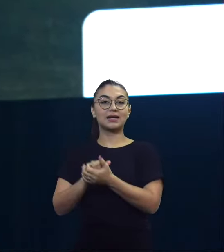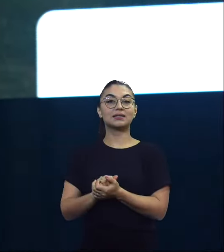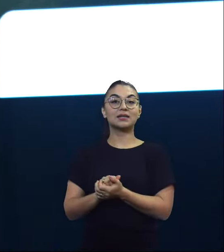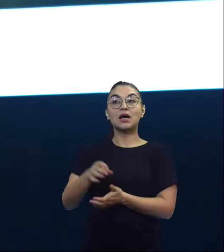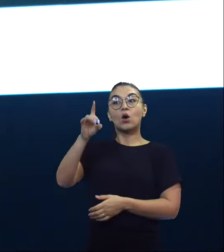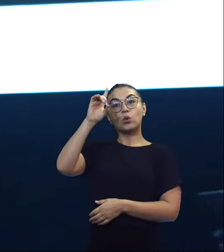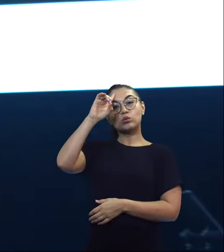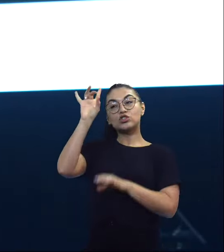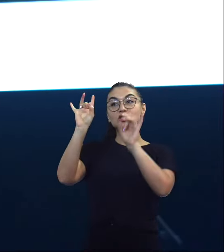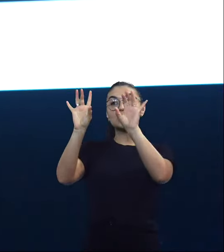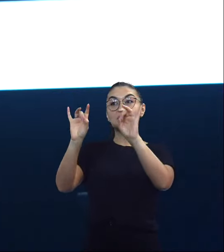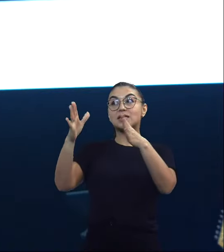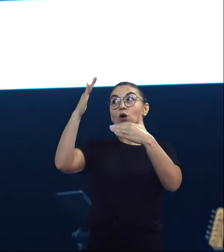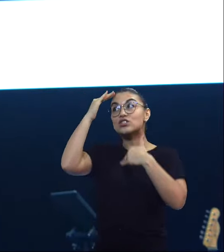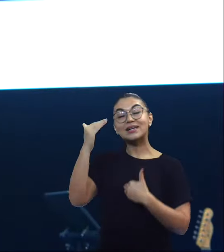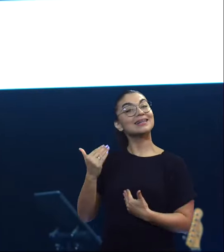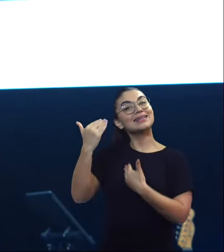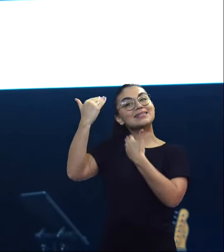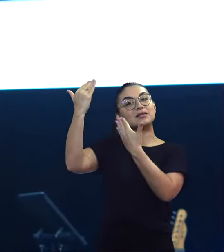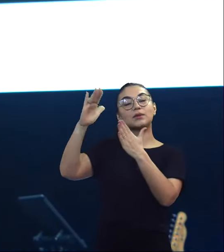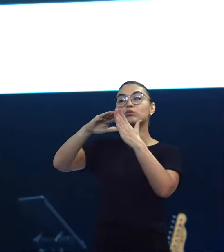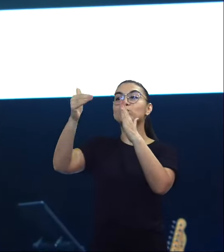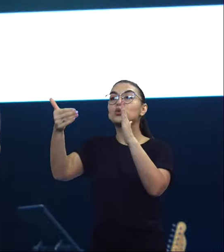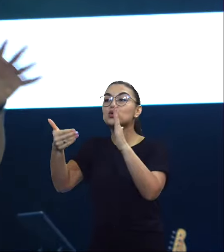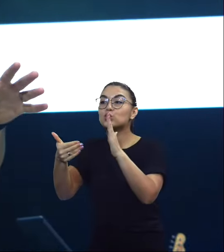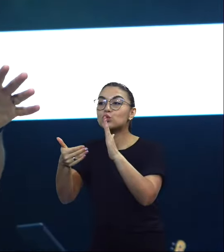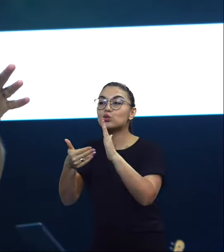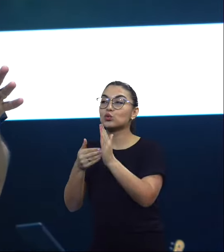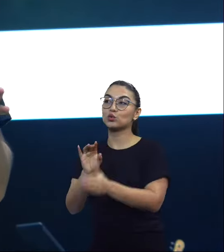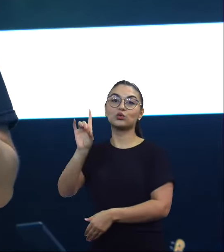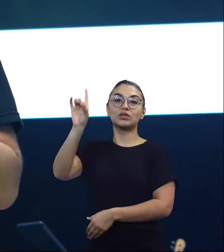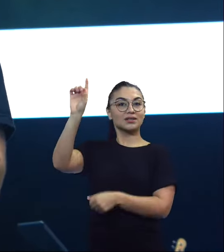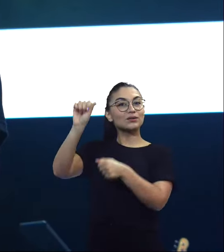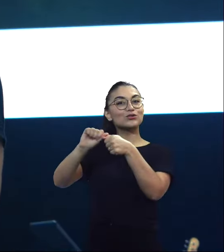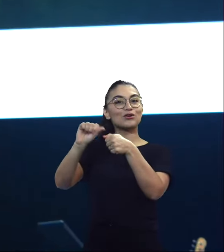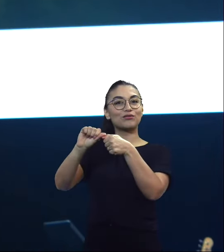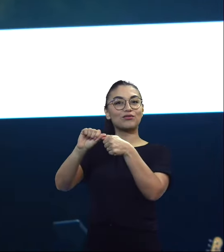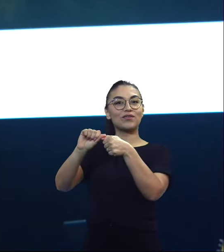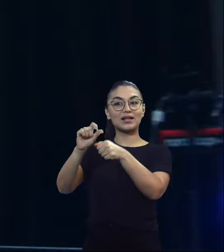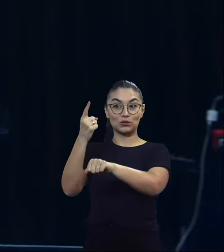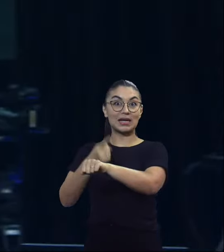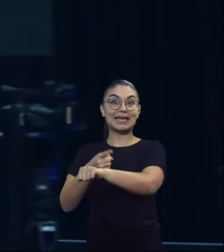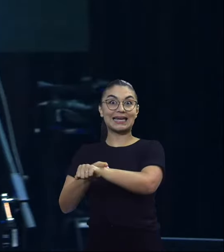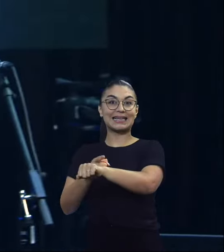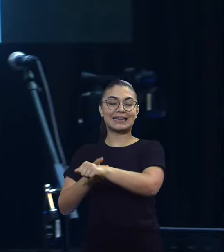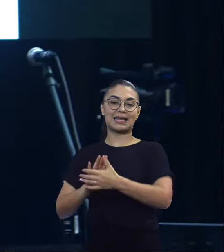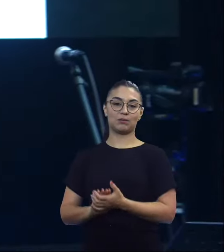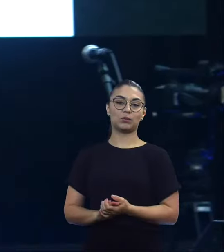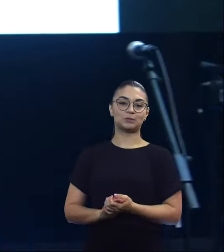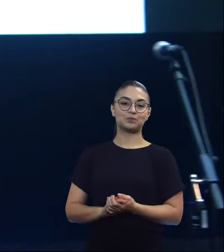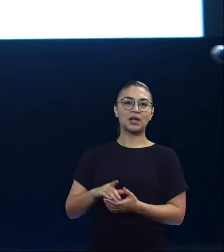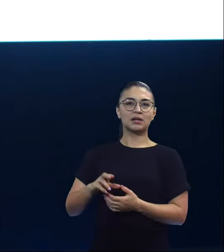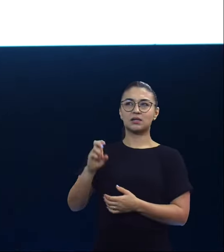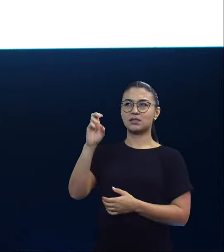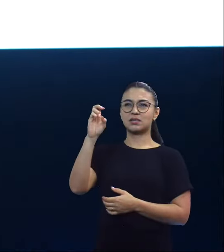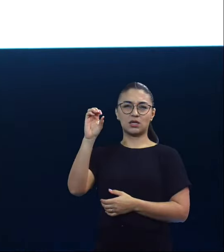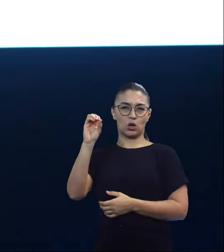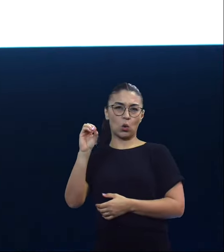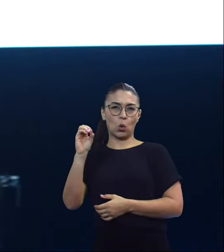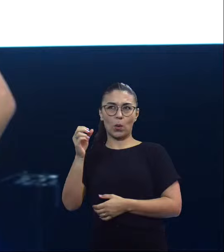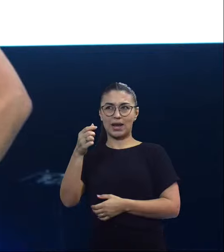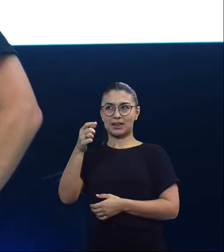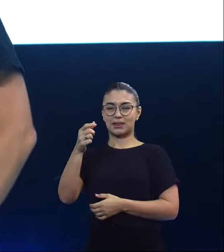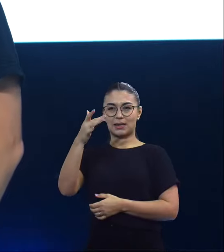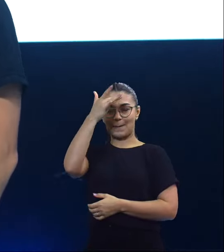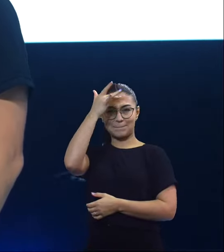de graças a Deus, porque Deus havia feito tudo aquilo. Naquele dia haviam mais de 50 colonos e mais de